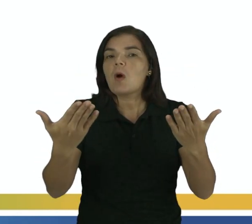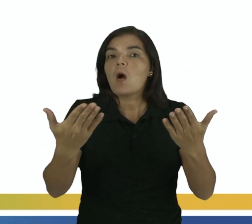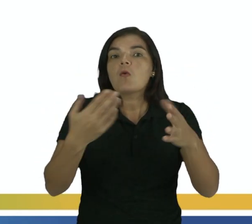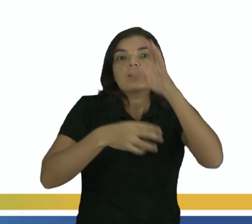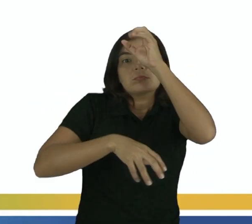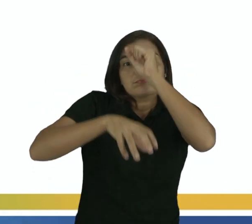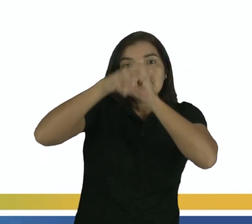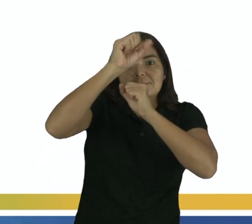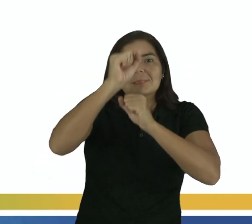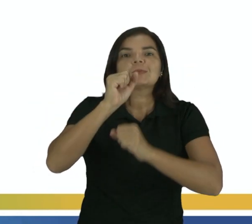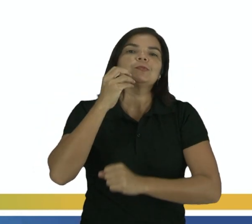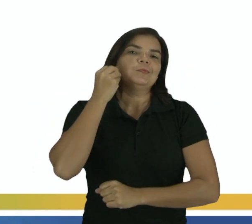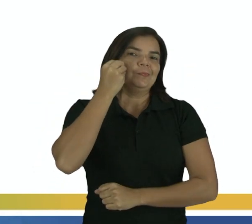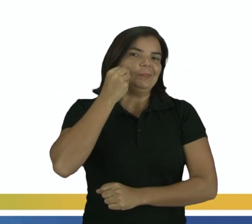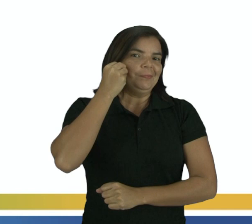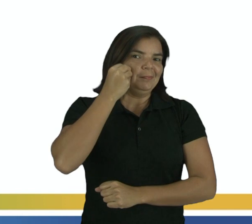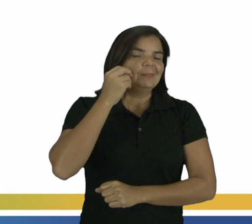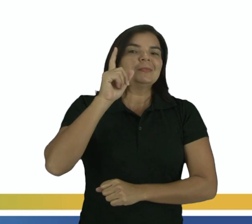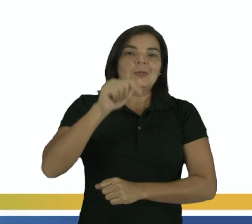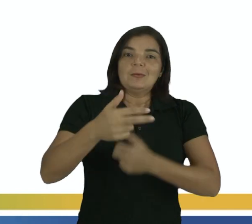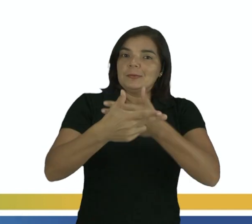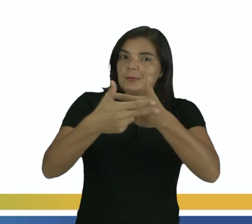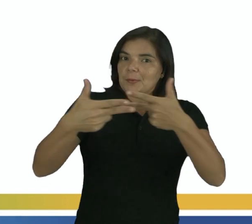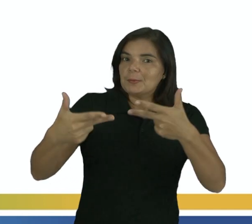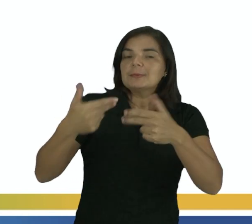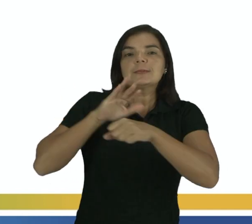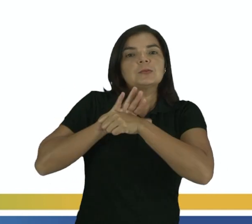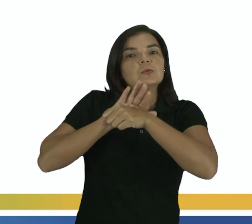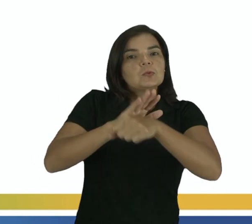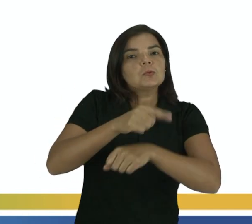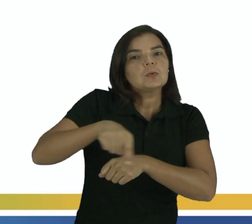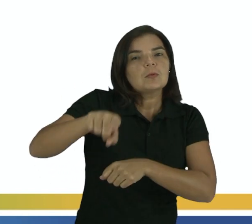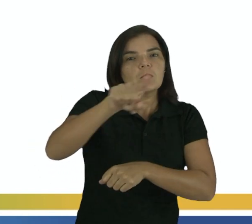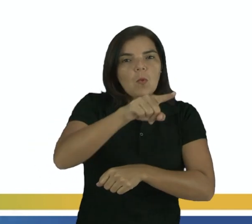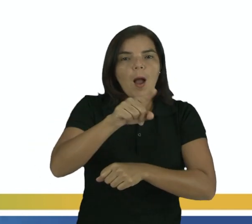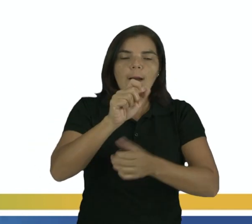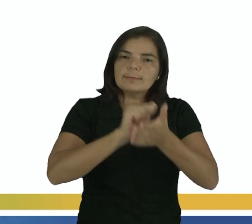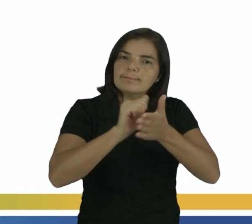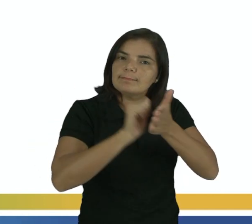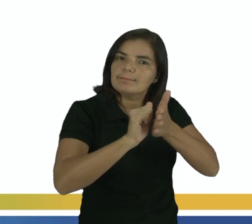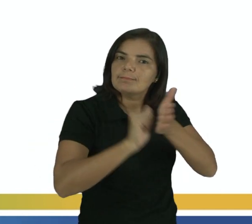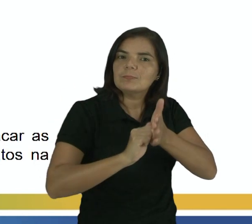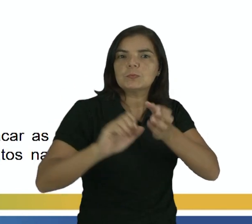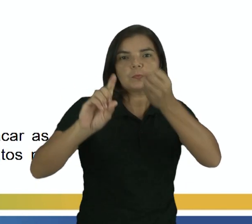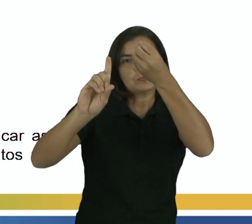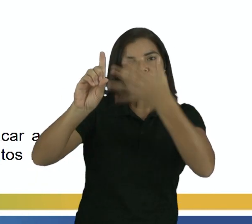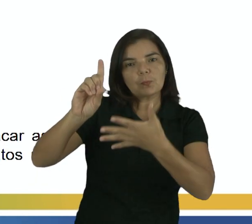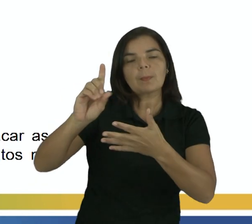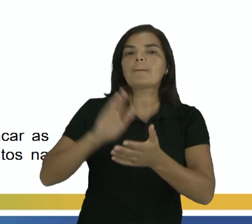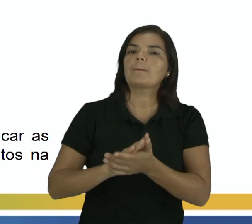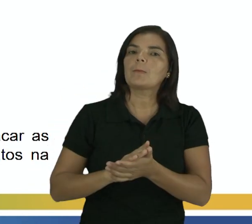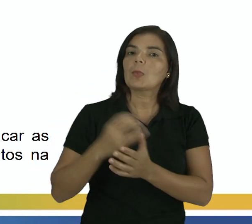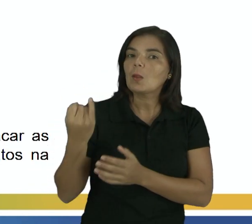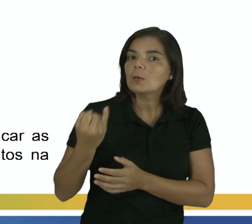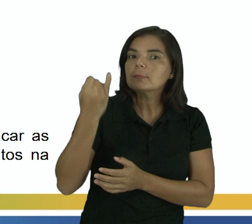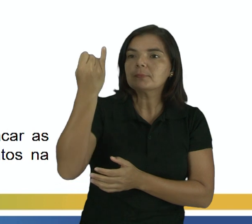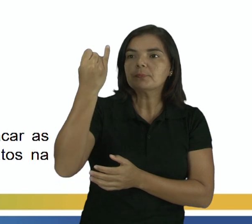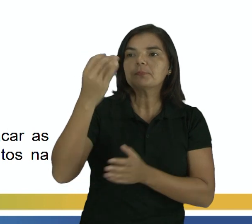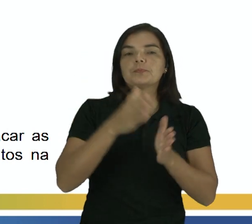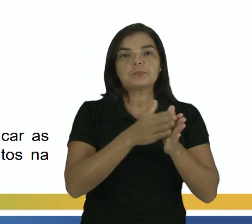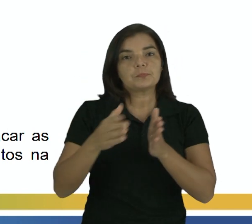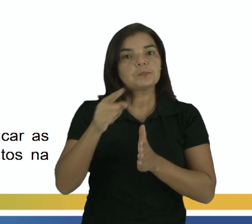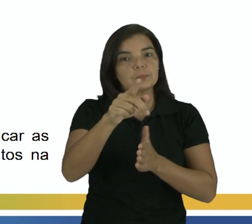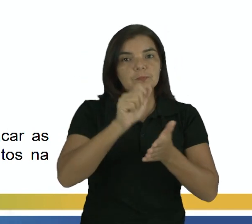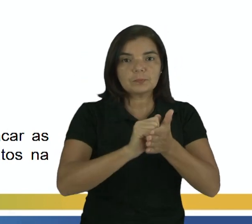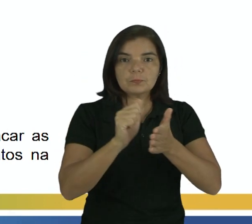que você tira dessa experiência? Então são elementos que vão ajudar você a construir. Ponto importante, nessa parte que